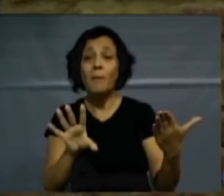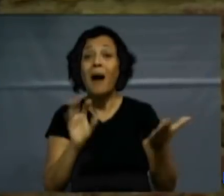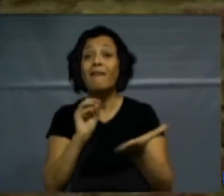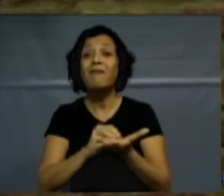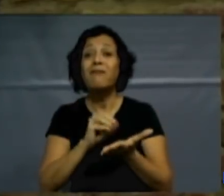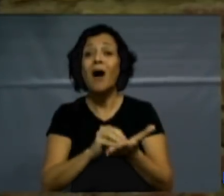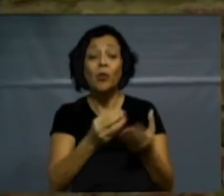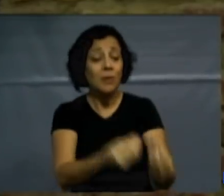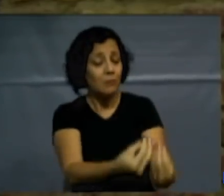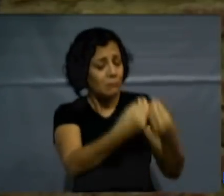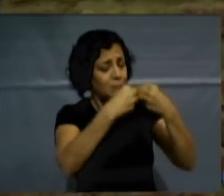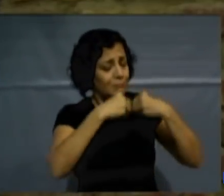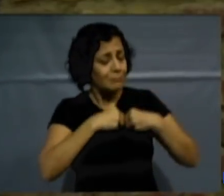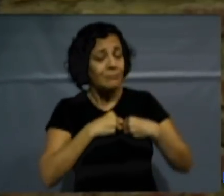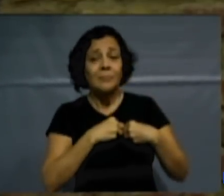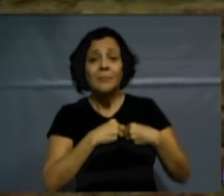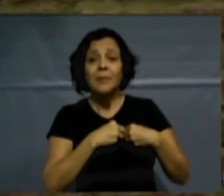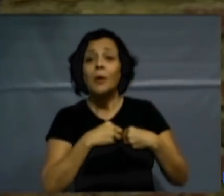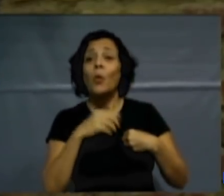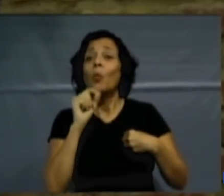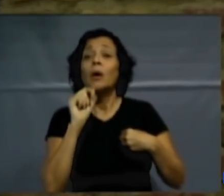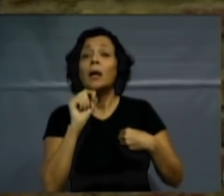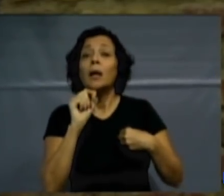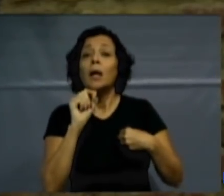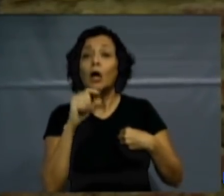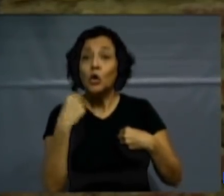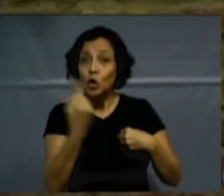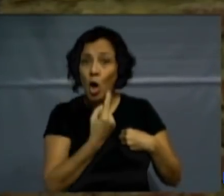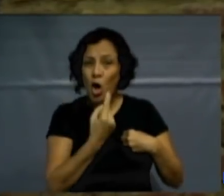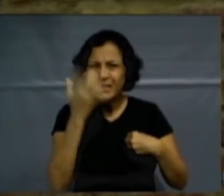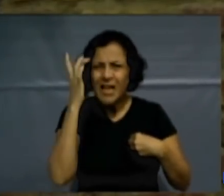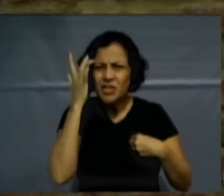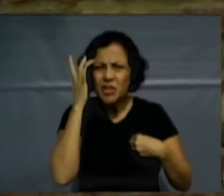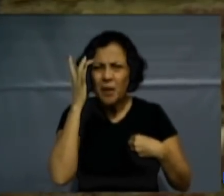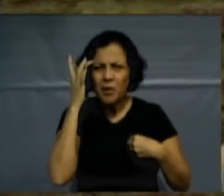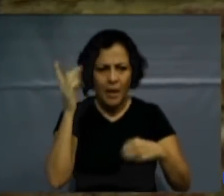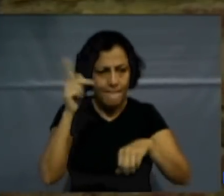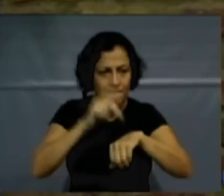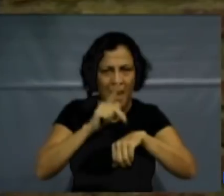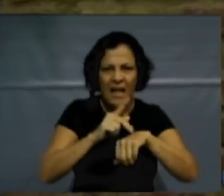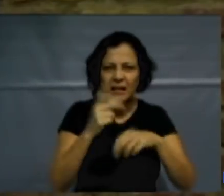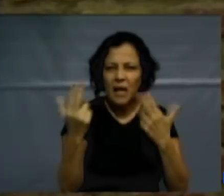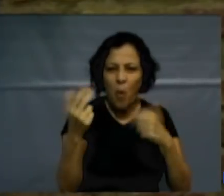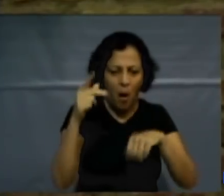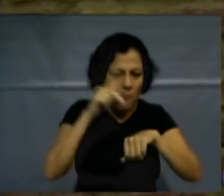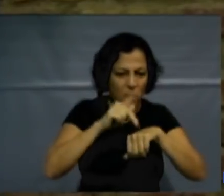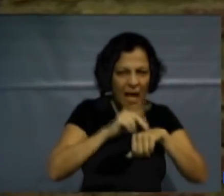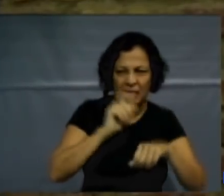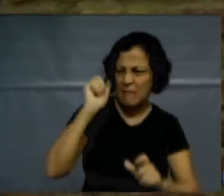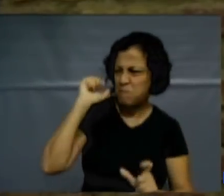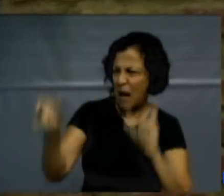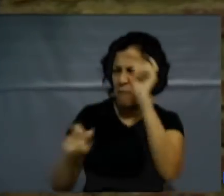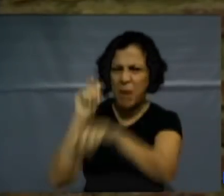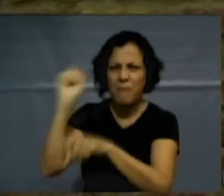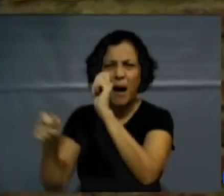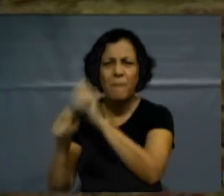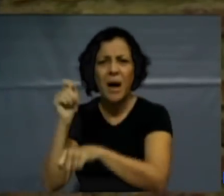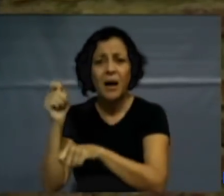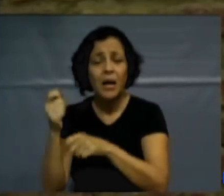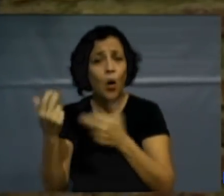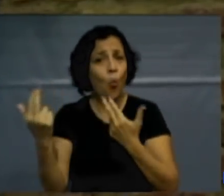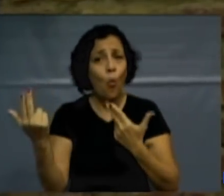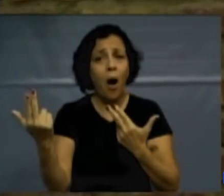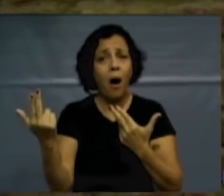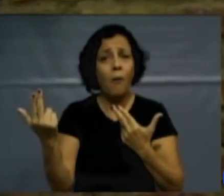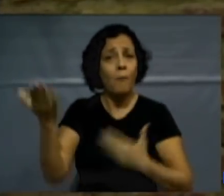foi mal interpretada, o que a gente fez? Atira a pedra e bate nele, como anos atrás talvez nós tenhamos